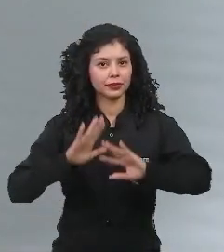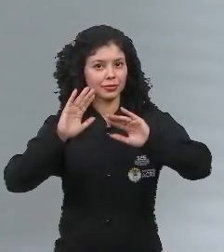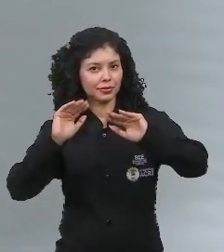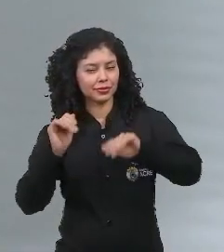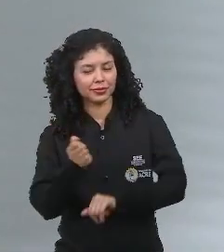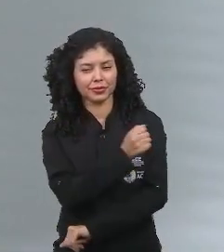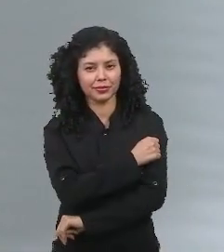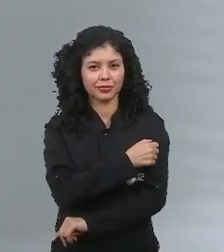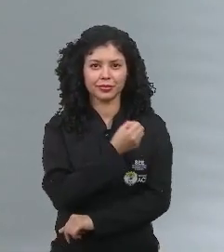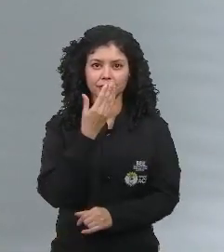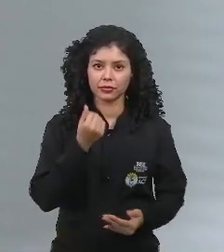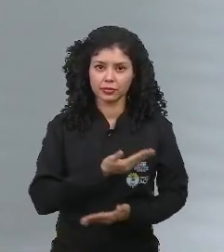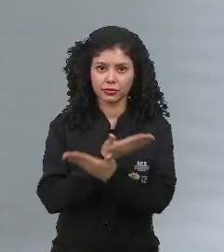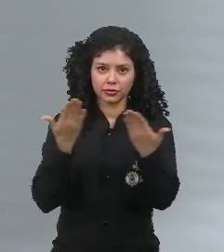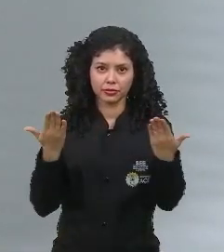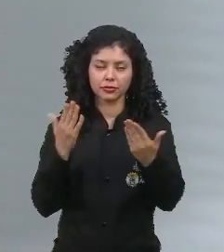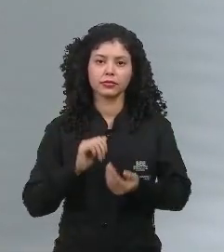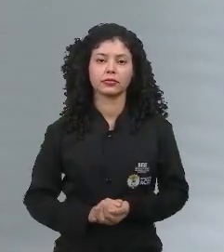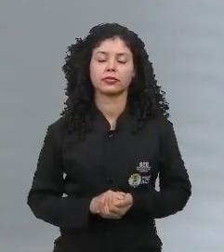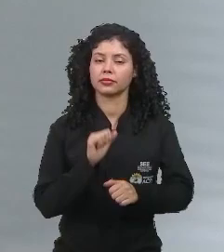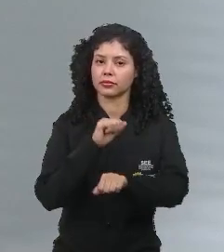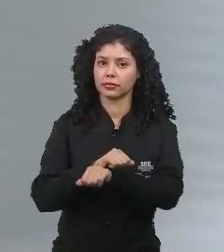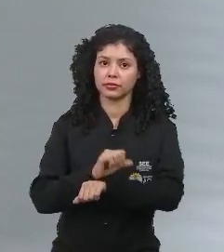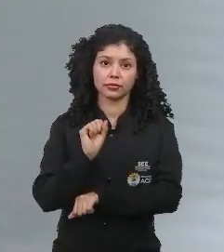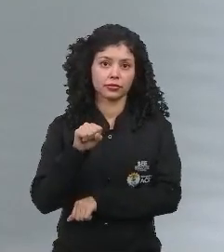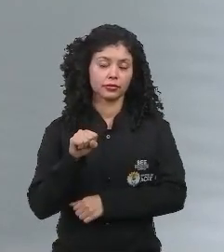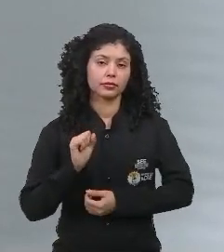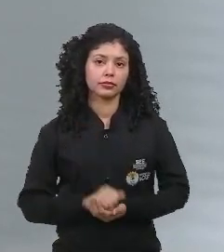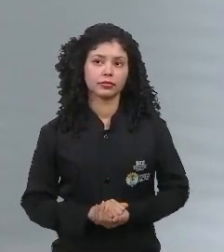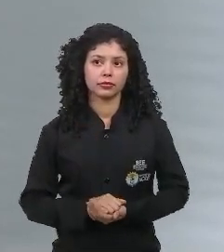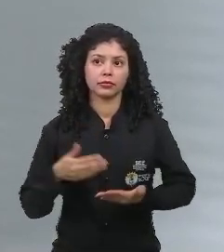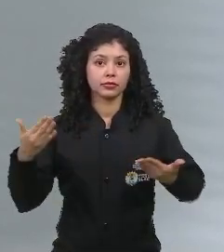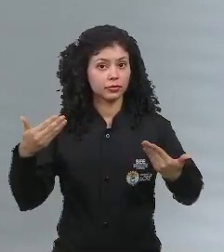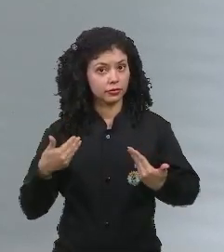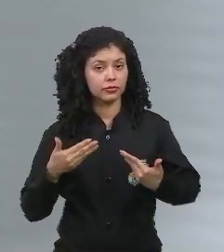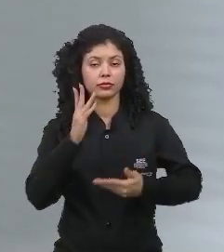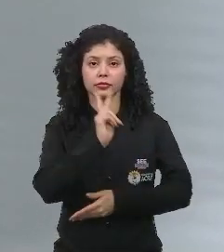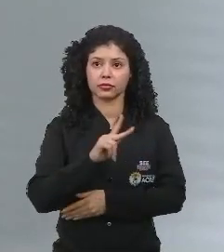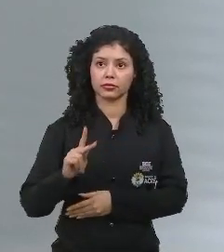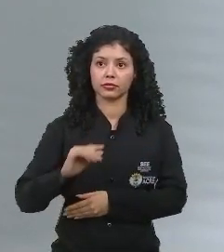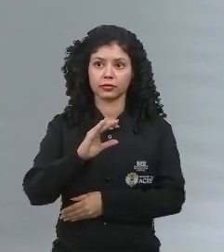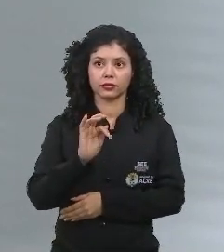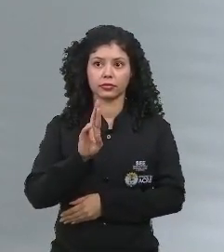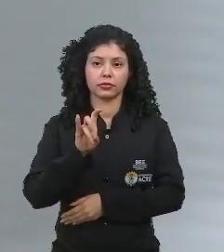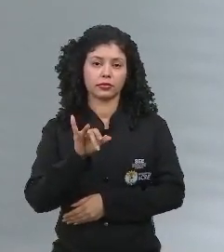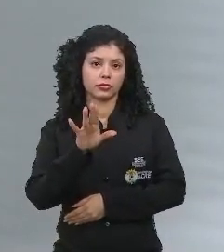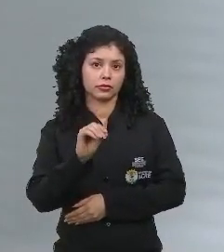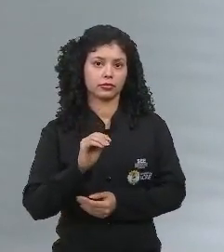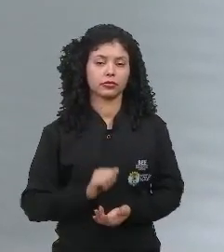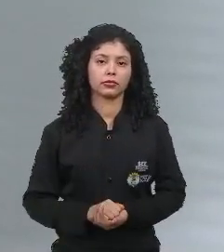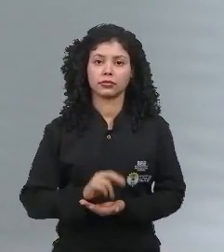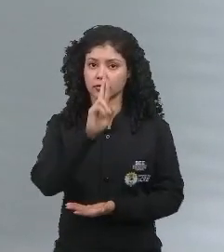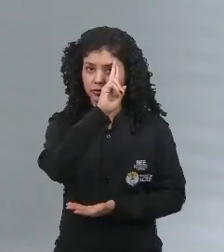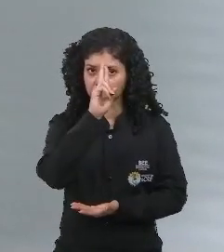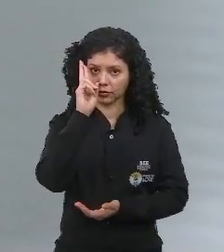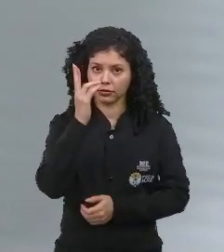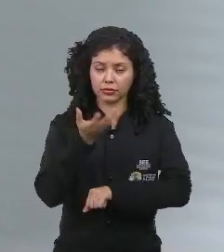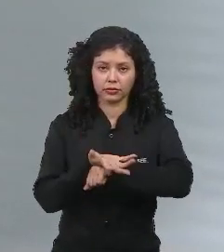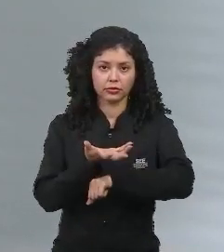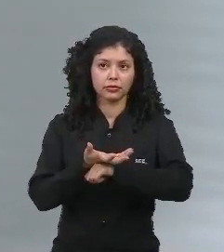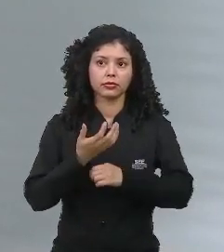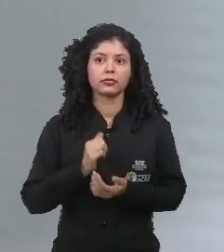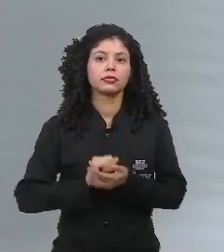Oi, alunos, tudo bem com vocês? Espero que sim. Aqui é o professor Cristiano Souza, de História,